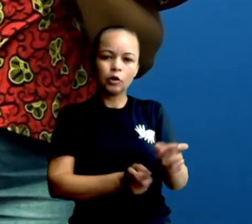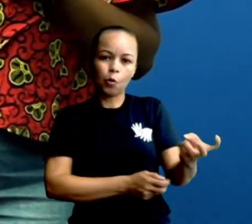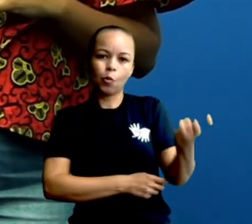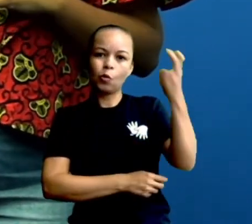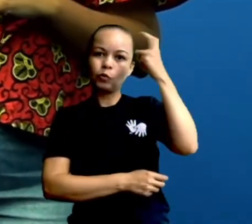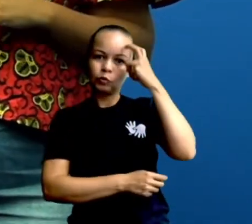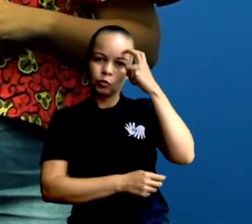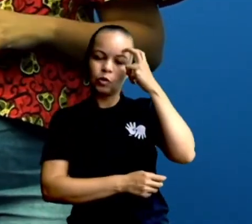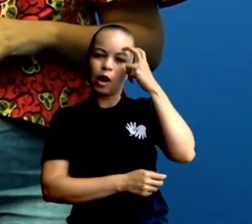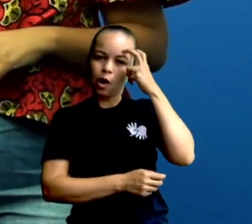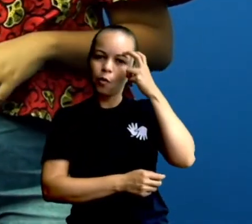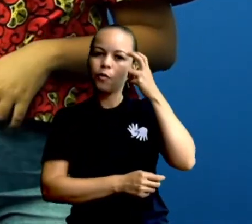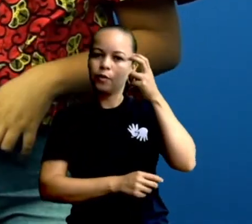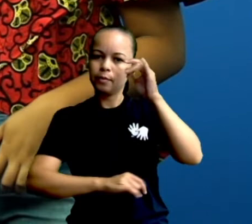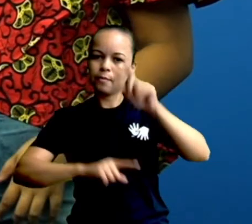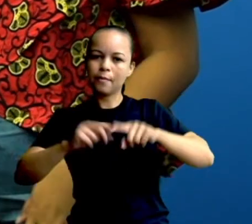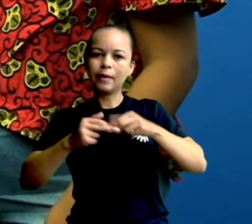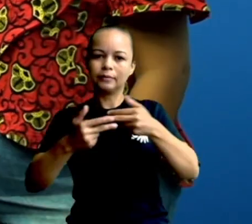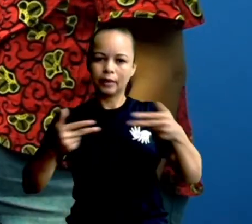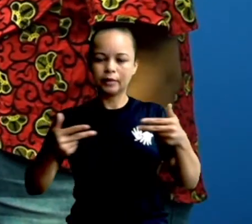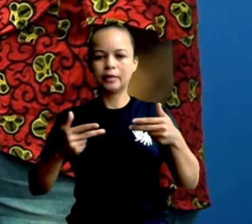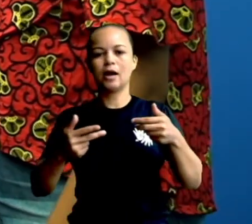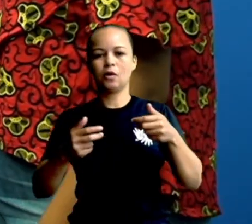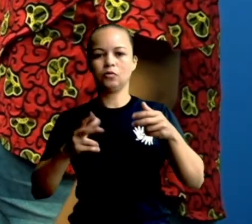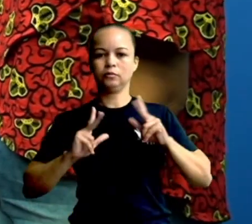cultural imaterial da humanidade.